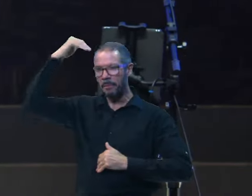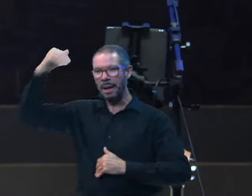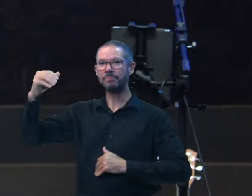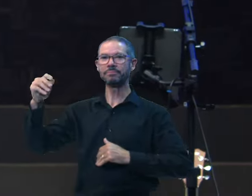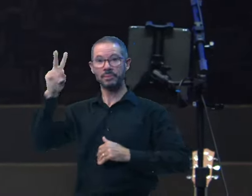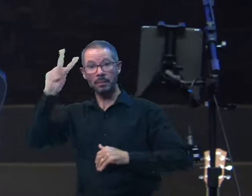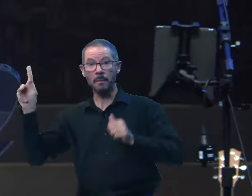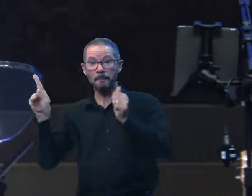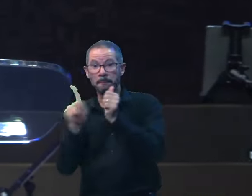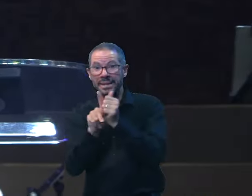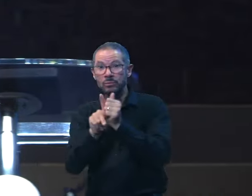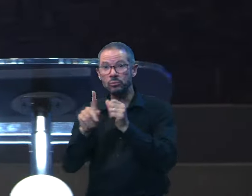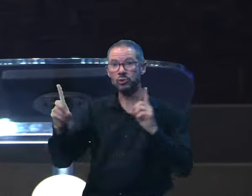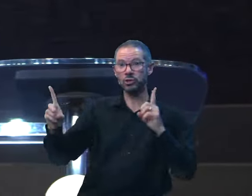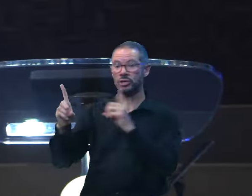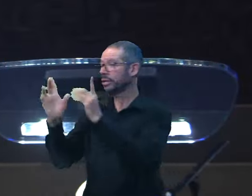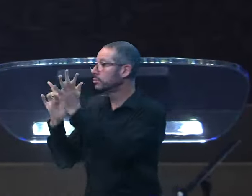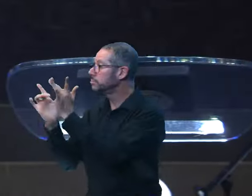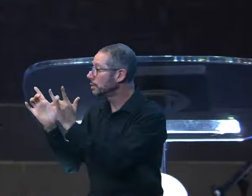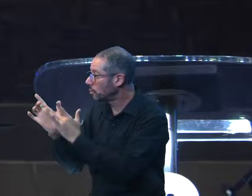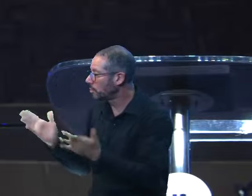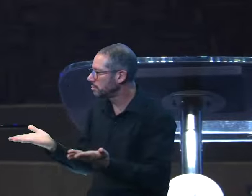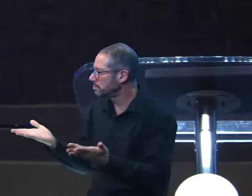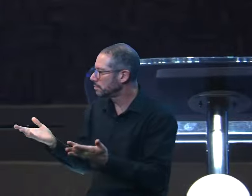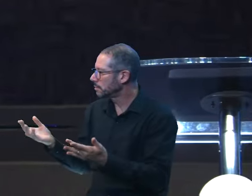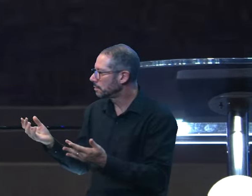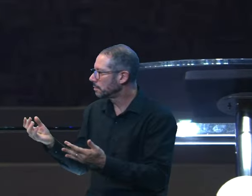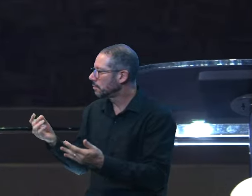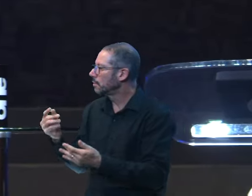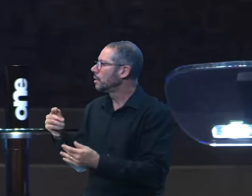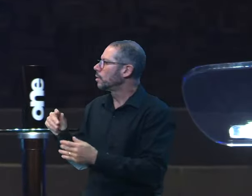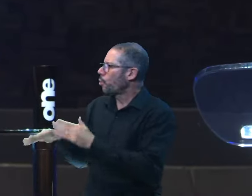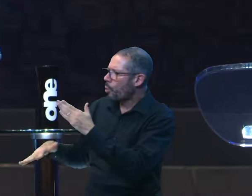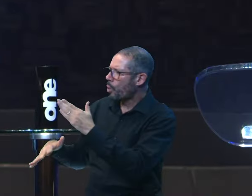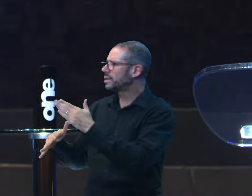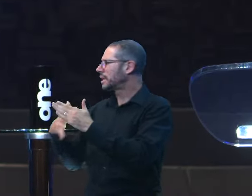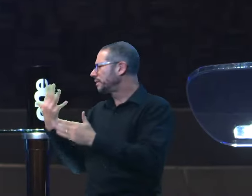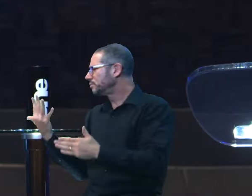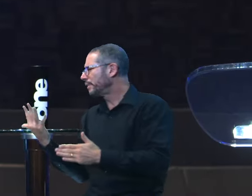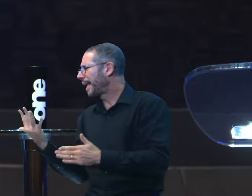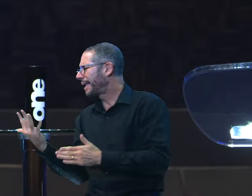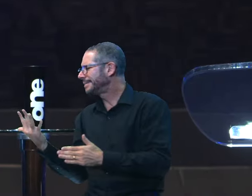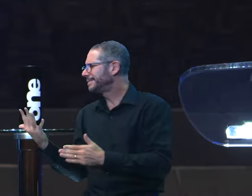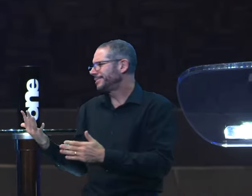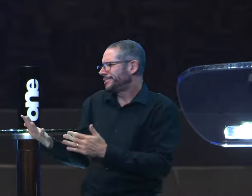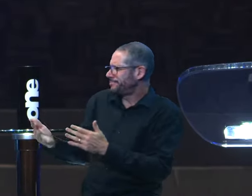quando chega para Jesus e fala, Jesus, me conta uma coisa,